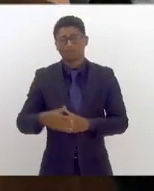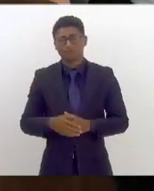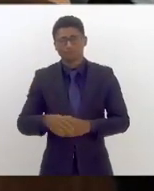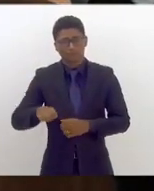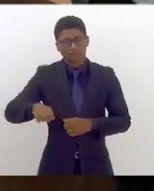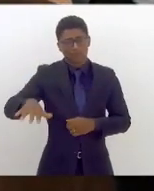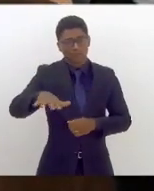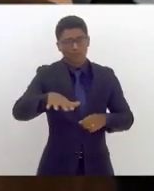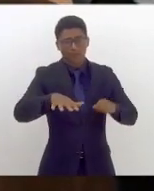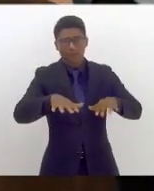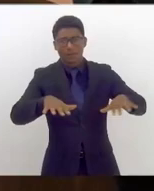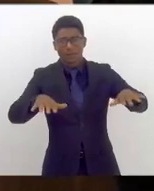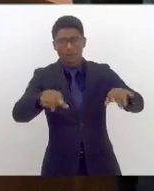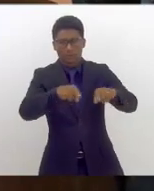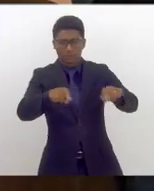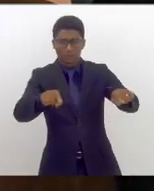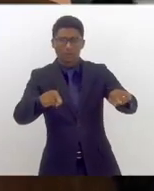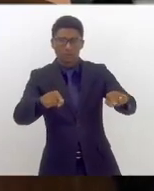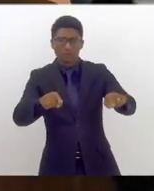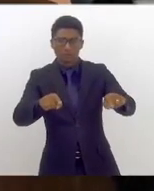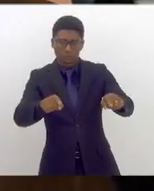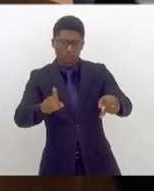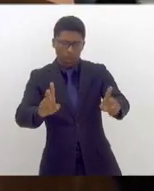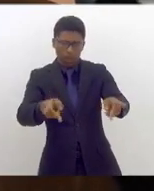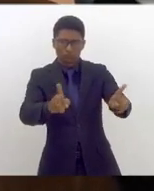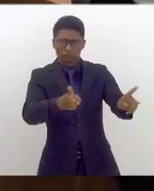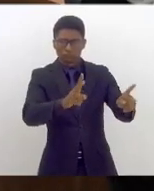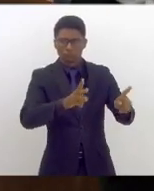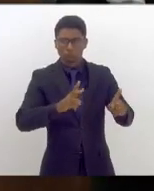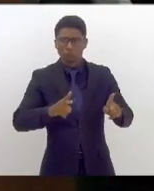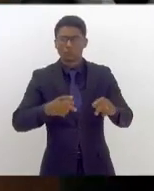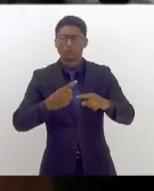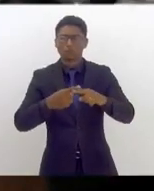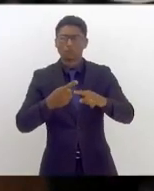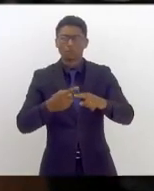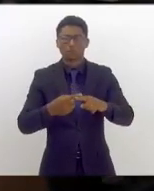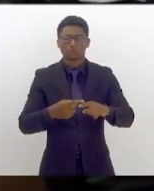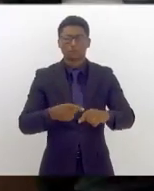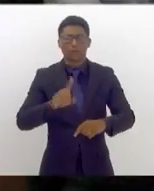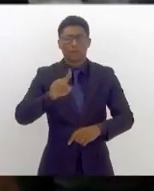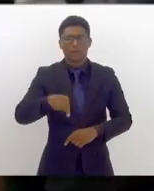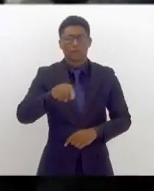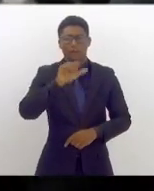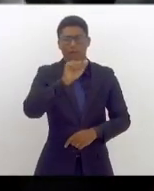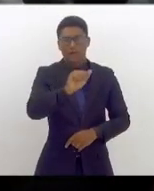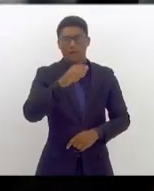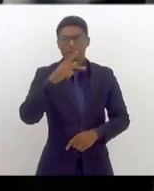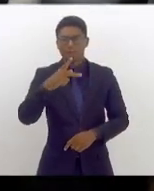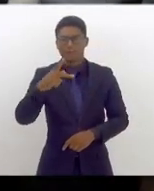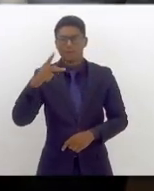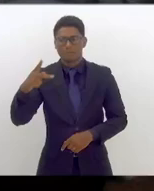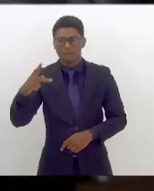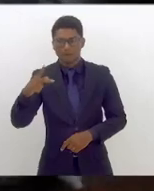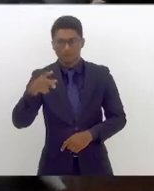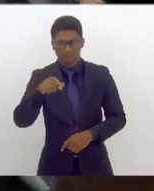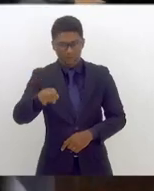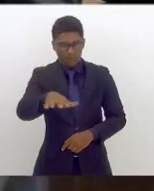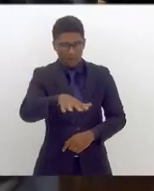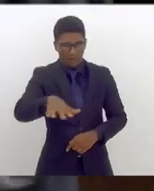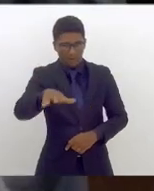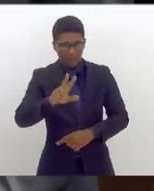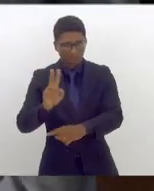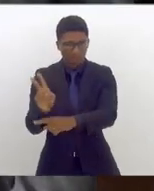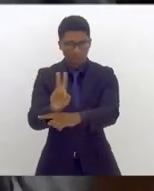áreas estão preservadas por serem faixas marginais que são apps áreas de preservação permanente mas na verdade